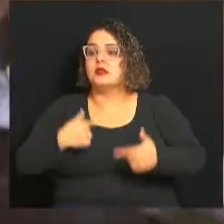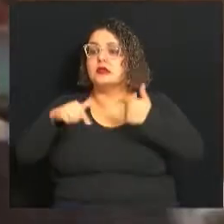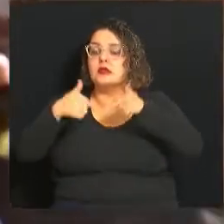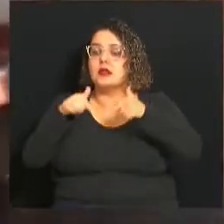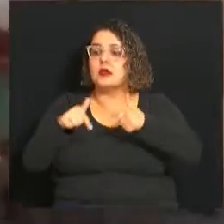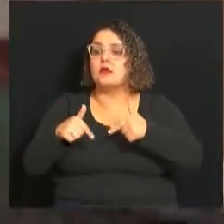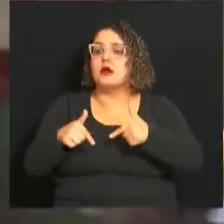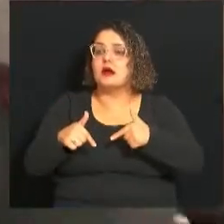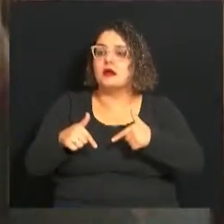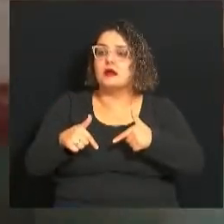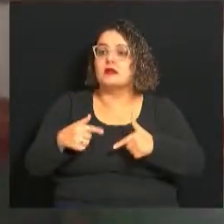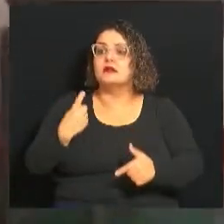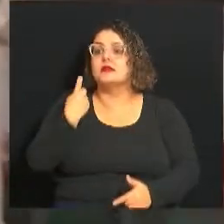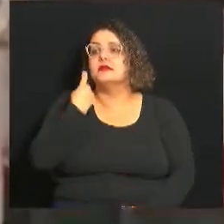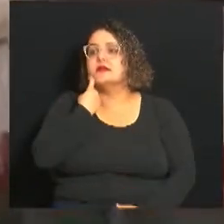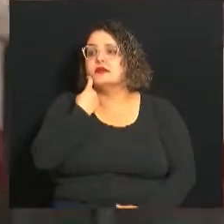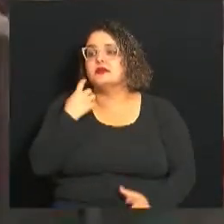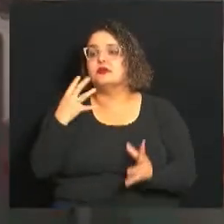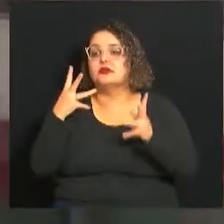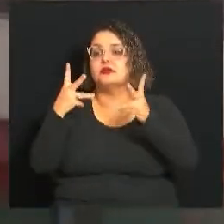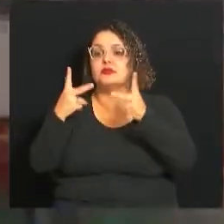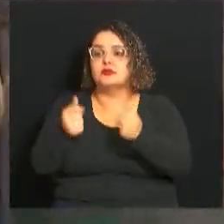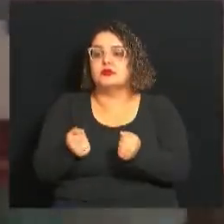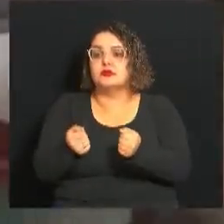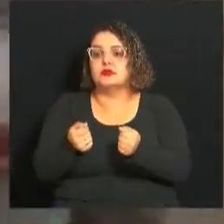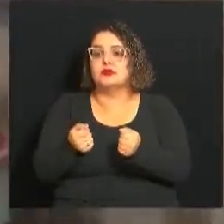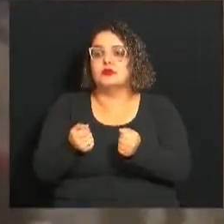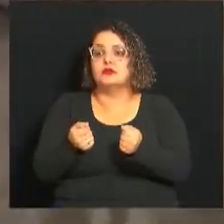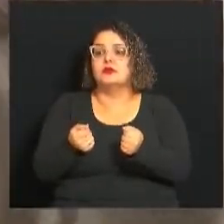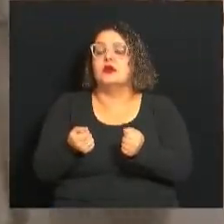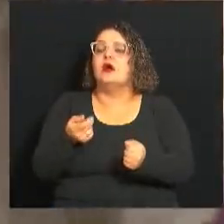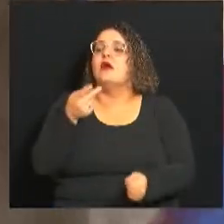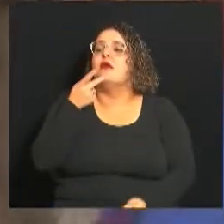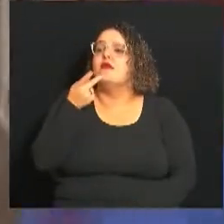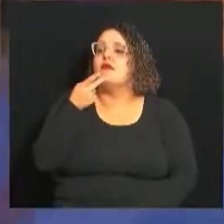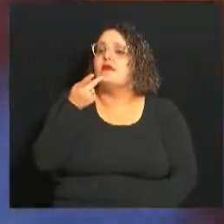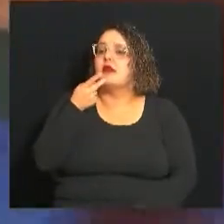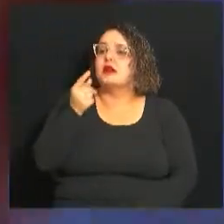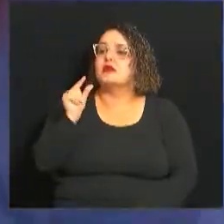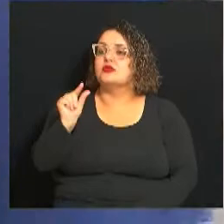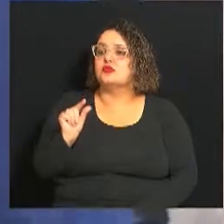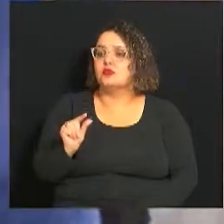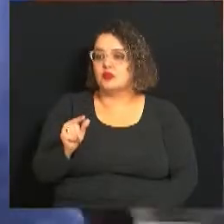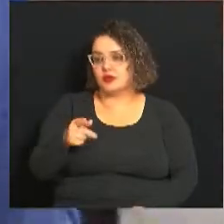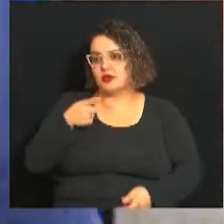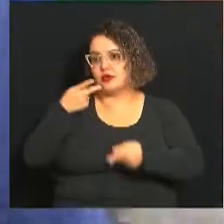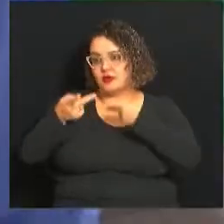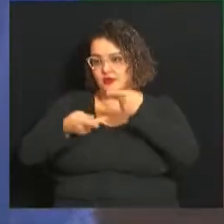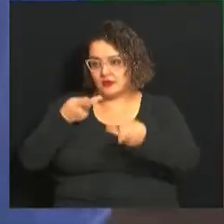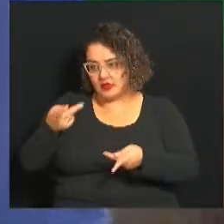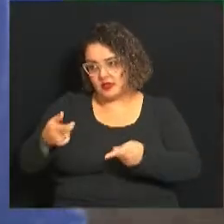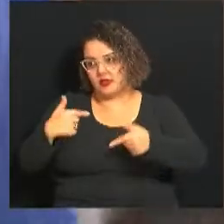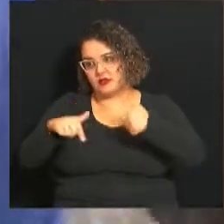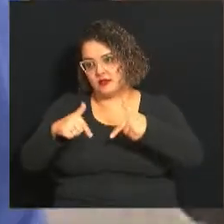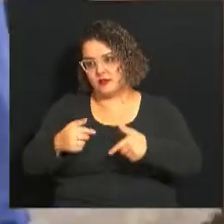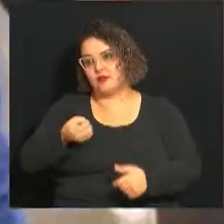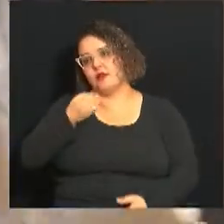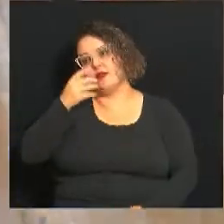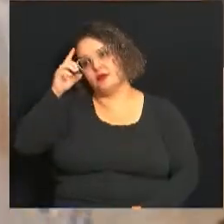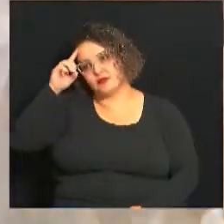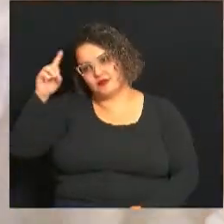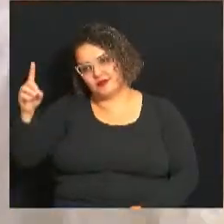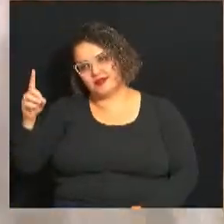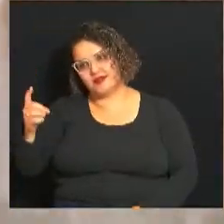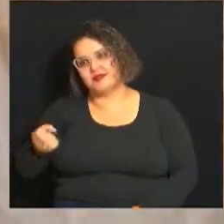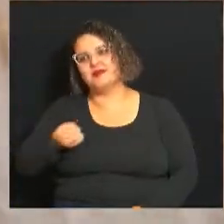ó. Sexta-feira, todo mundo. Gostaria que você falasse um pouco sobre o seu trabalho aqui também, Rosilda. Tudo bem? Bom dia. Bom dia, tudo